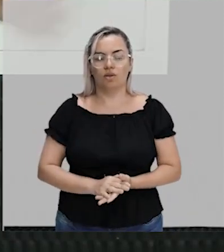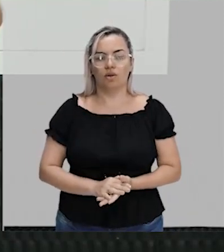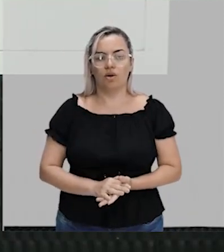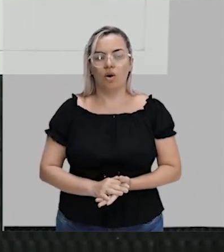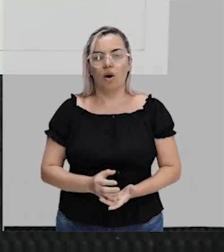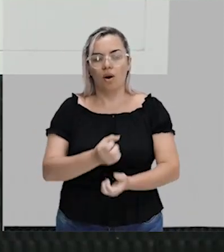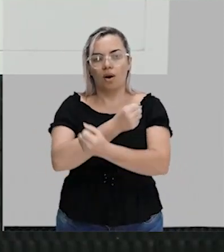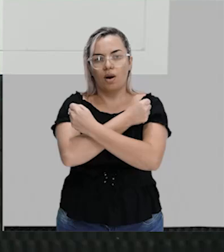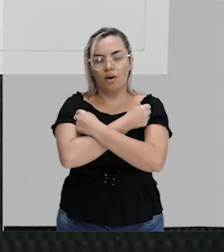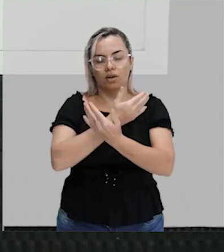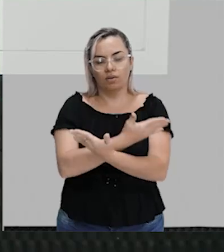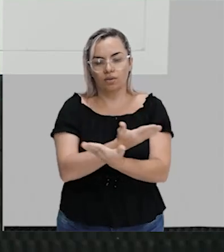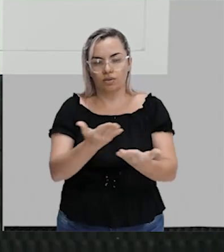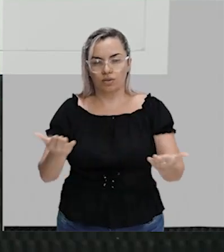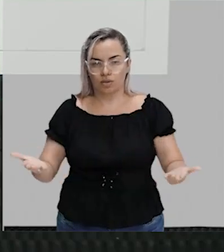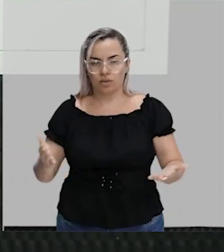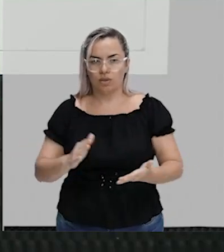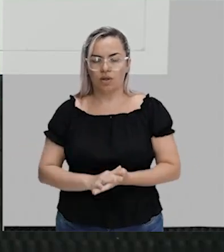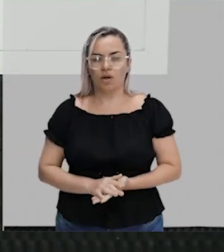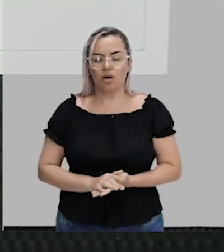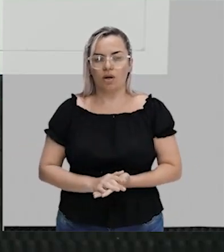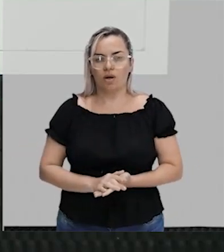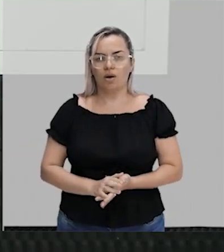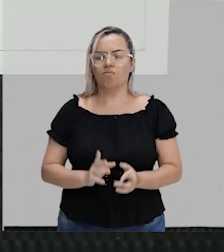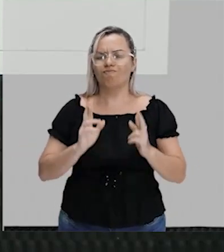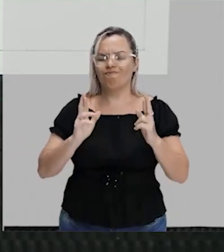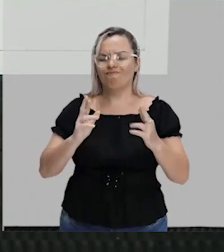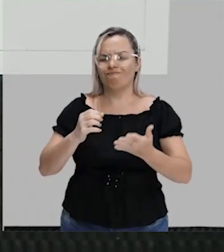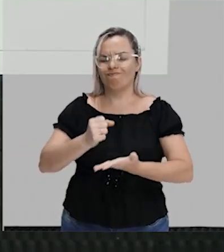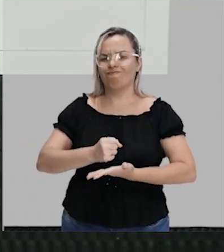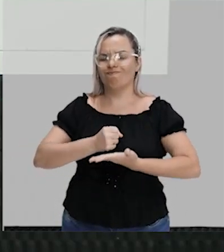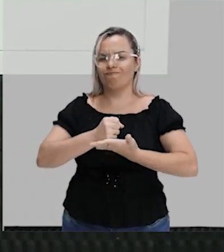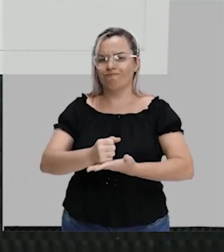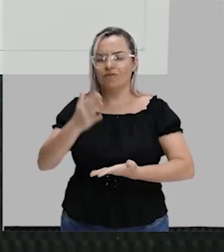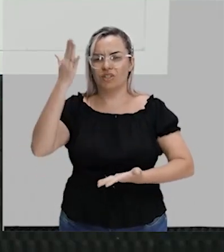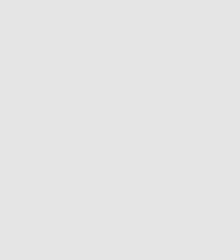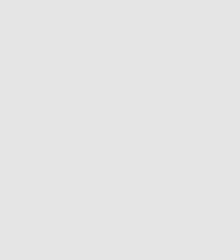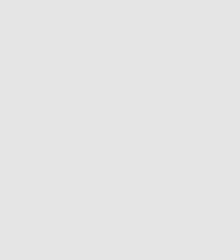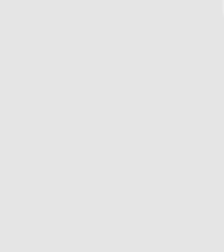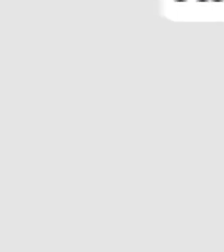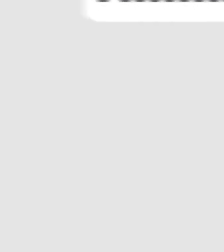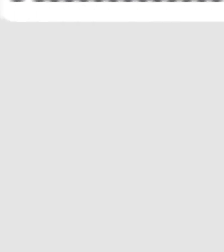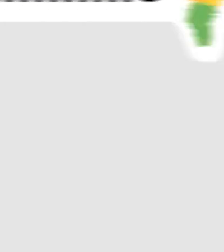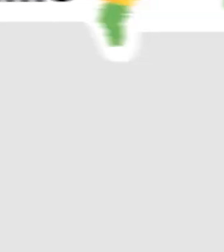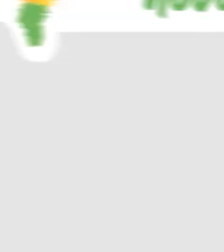Espero que tenha ajudado Espero que tenha entendido já sabe que fica em casa aprendendo